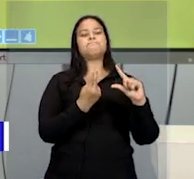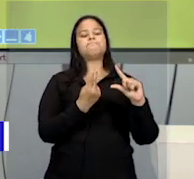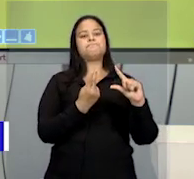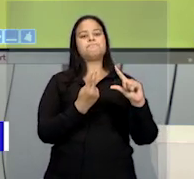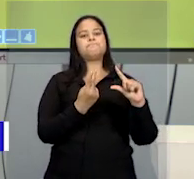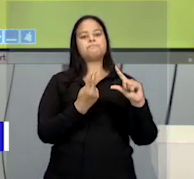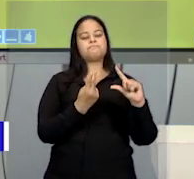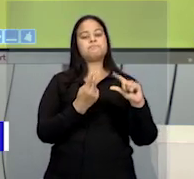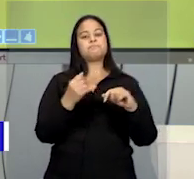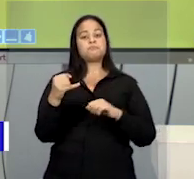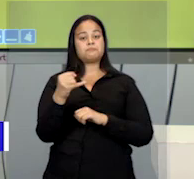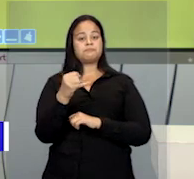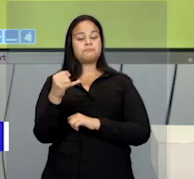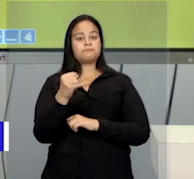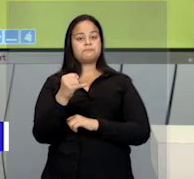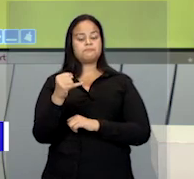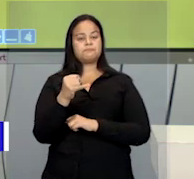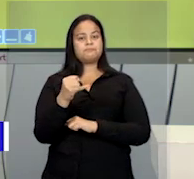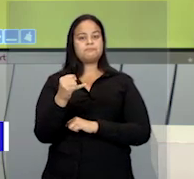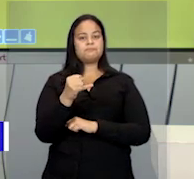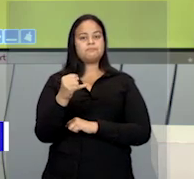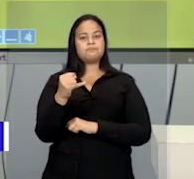ele fica menos